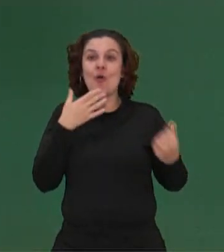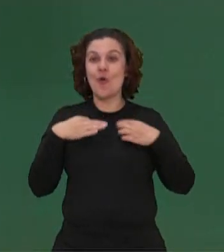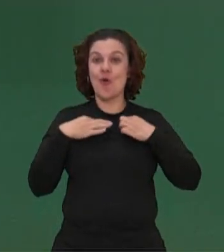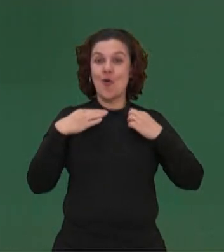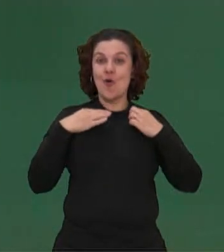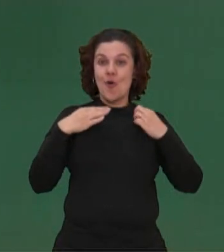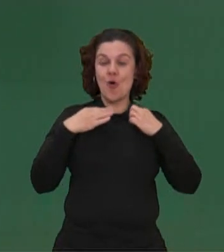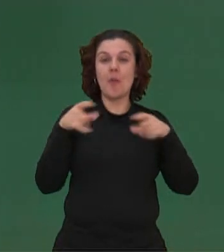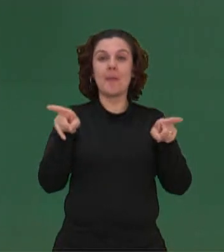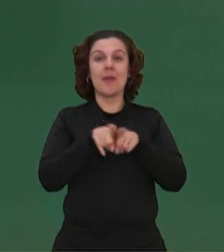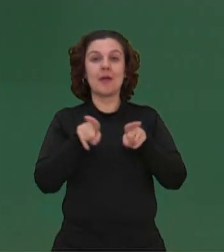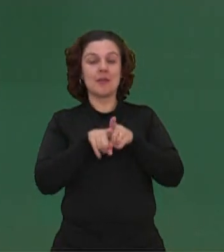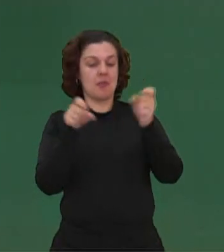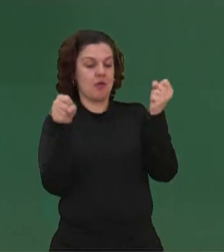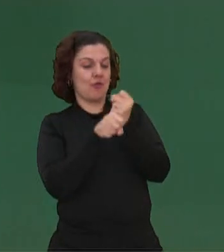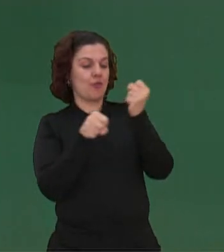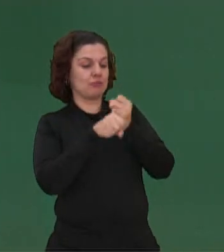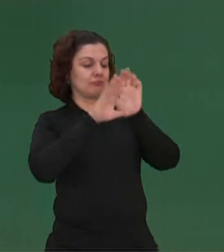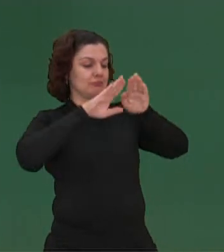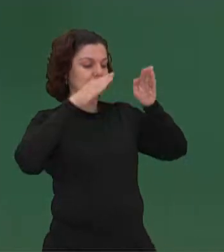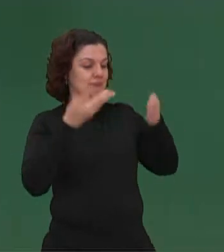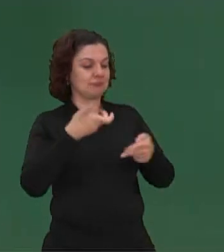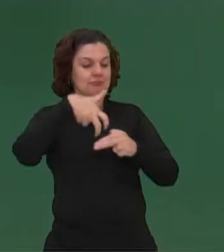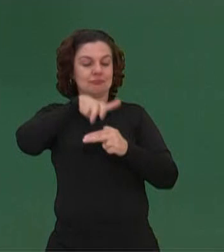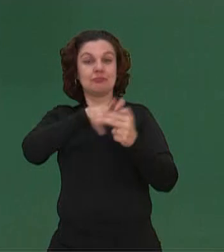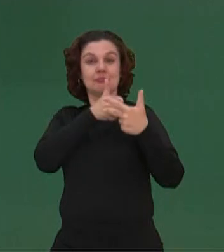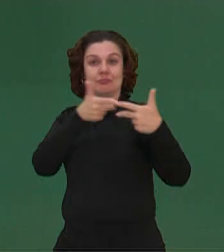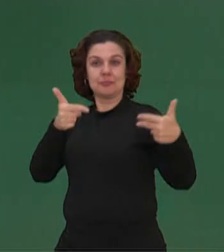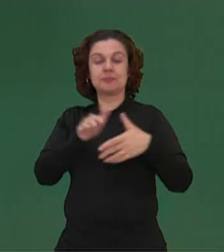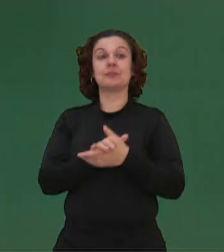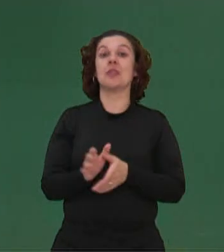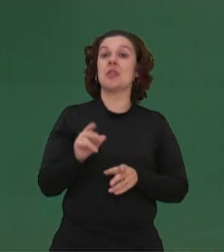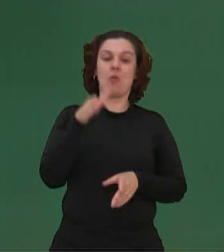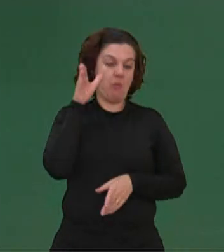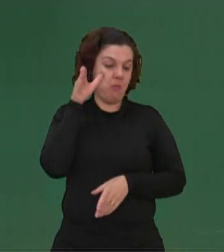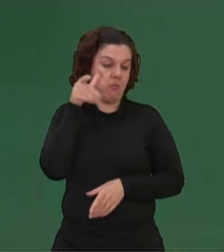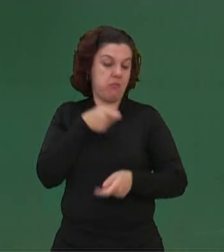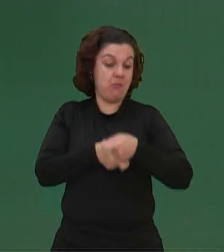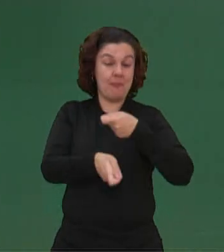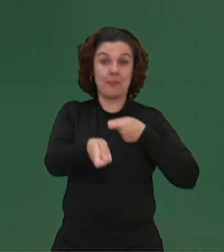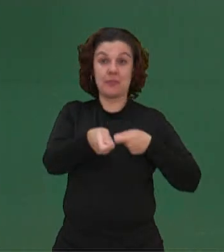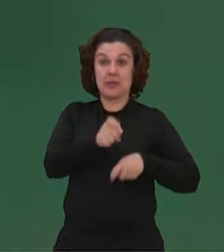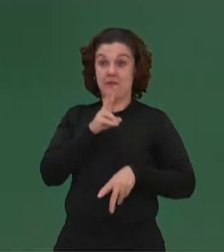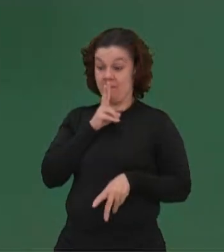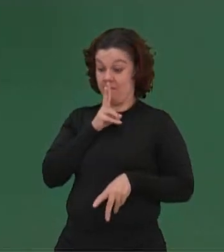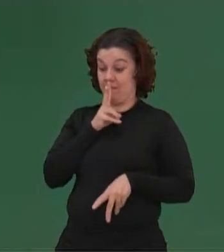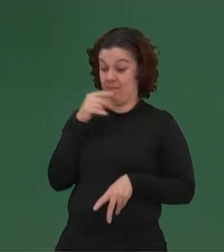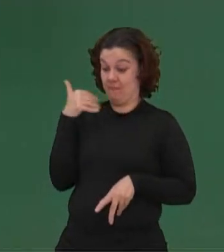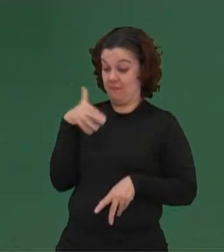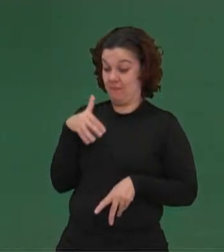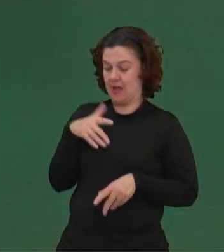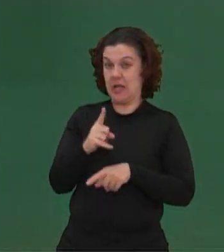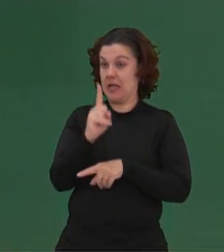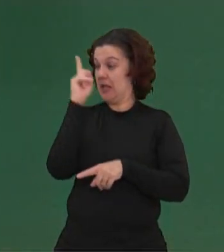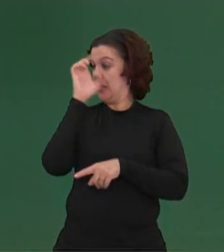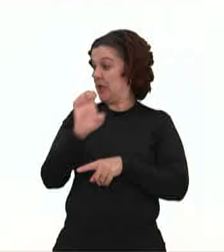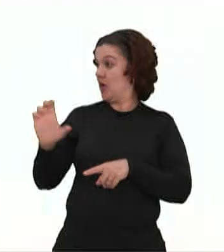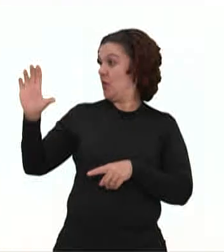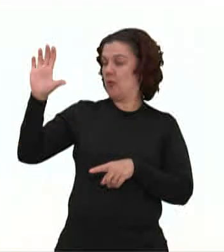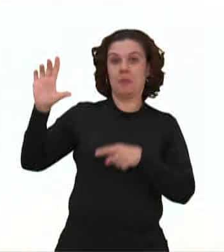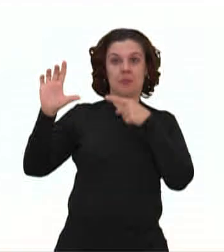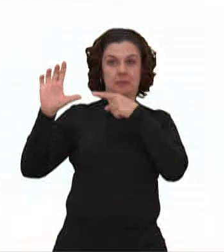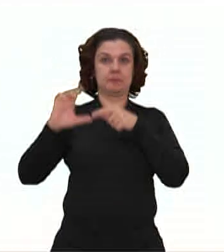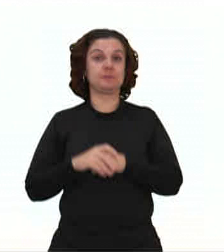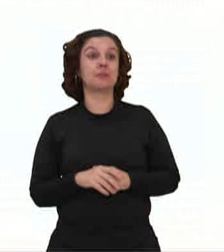e na fabricação de móveis. Então havia um interesse comercial muito forte nessa madeira lá na Europa.